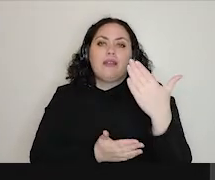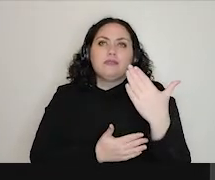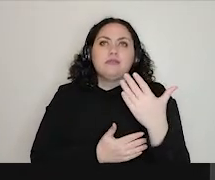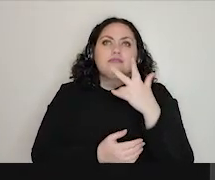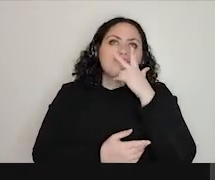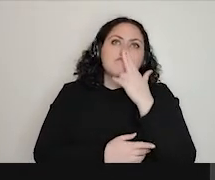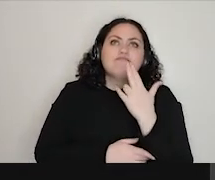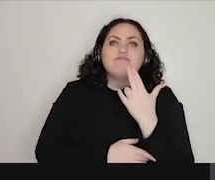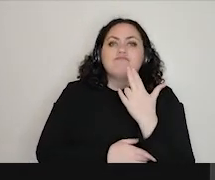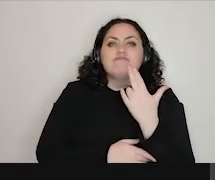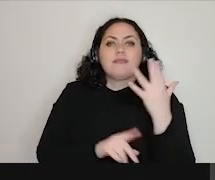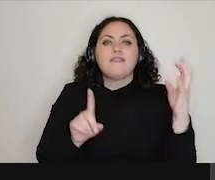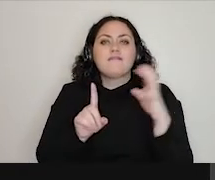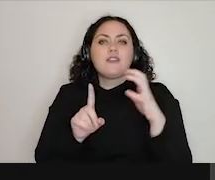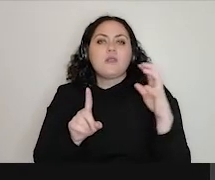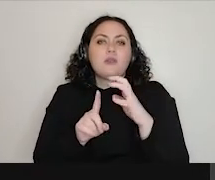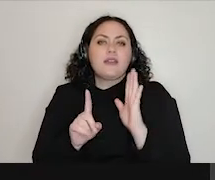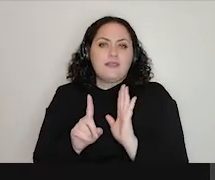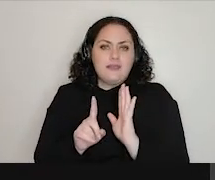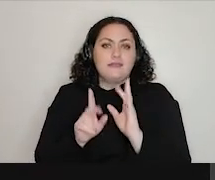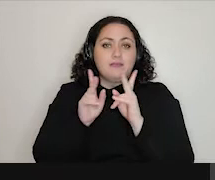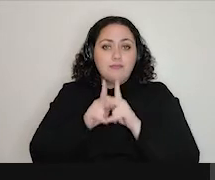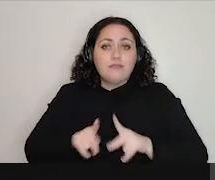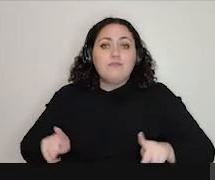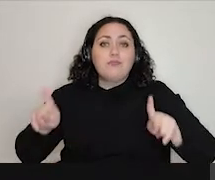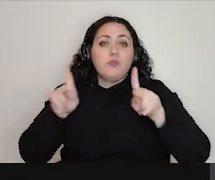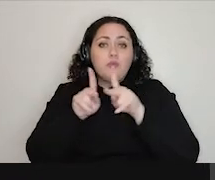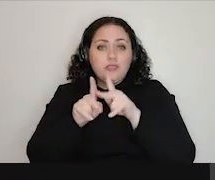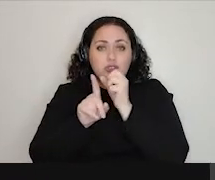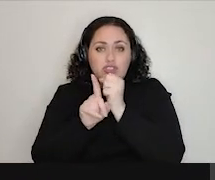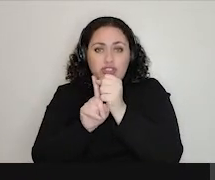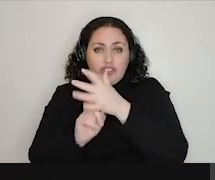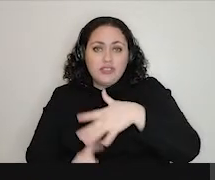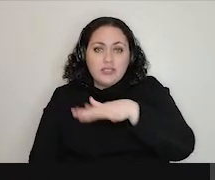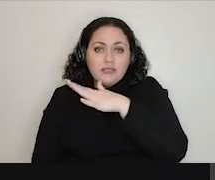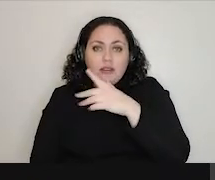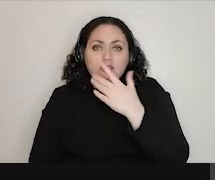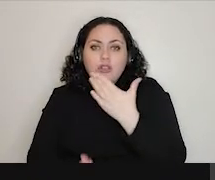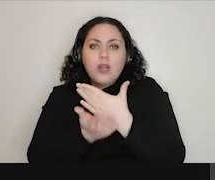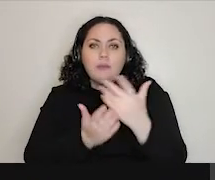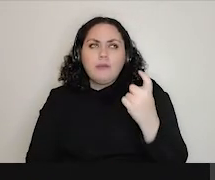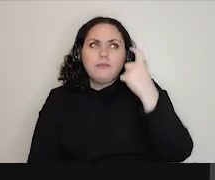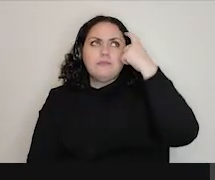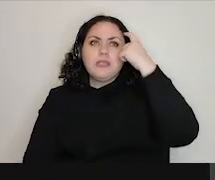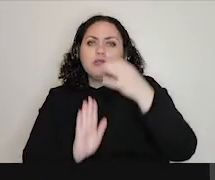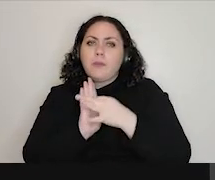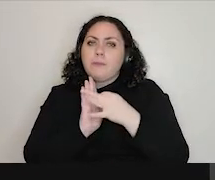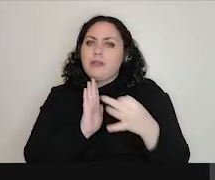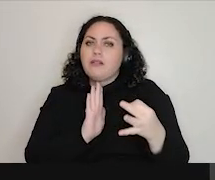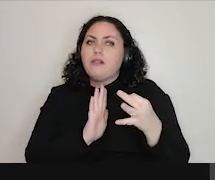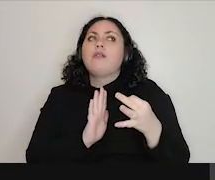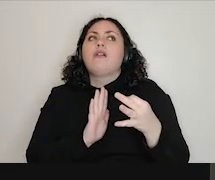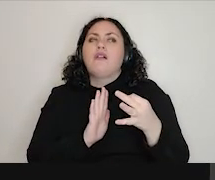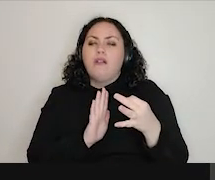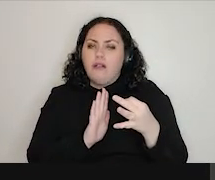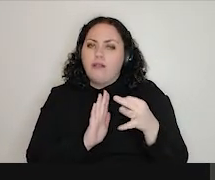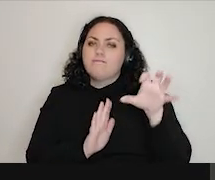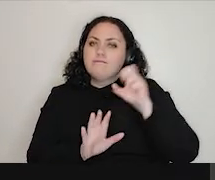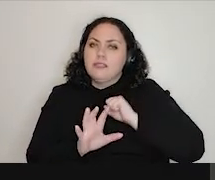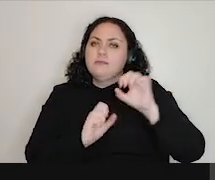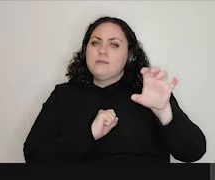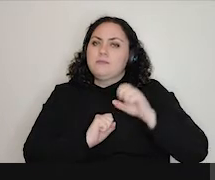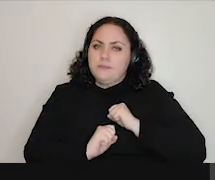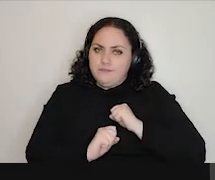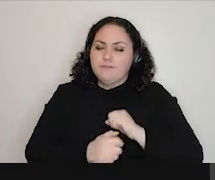brasileira fez com que, ou contribuiu com que a população formasse a sua opinião